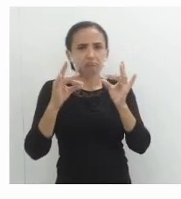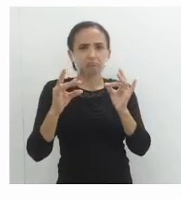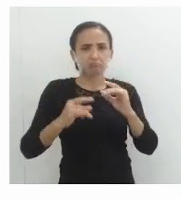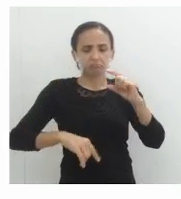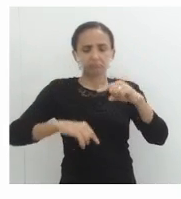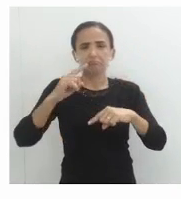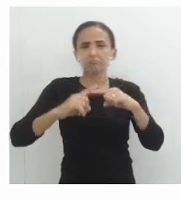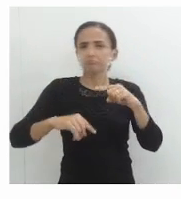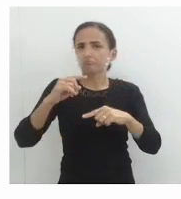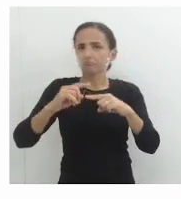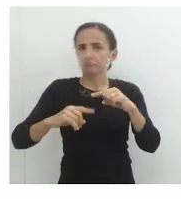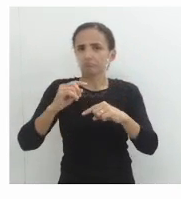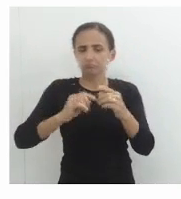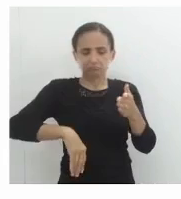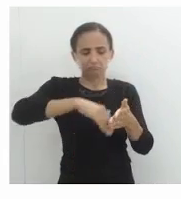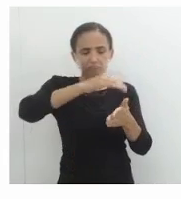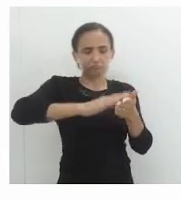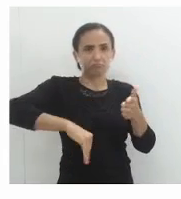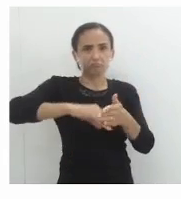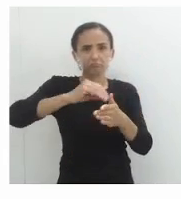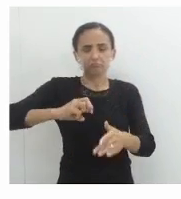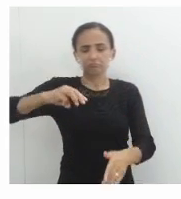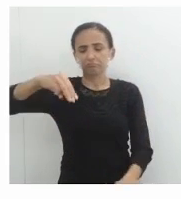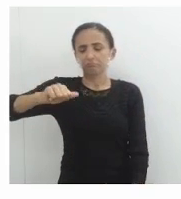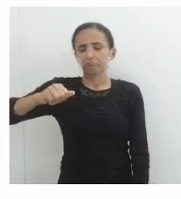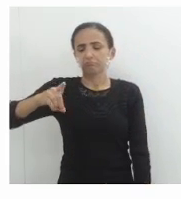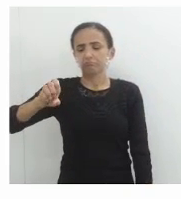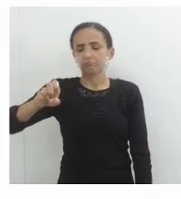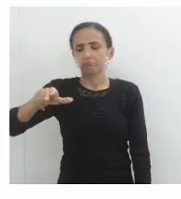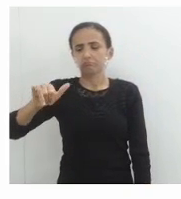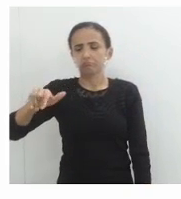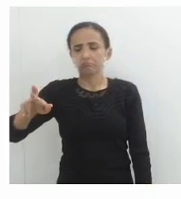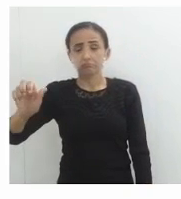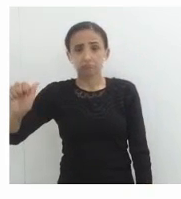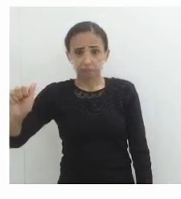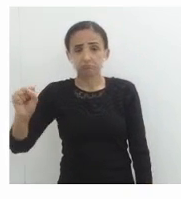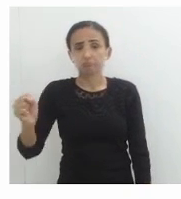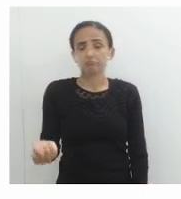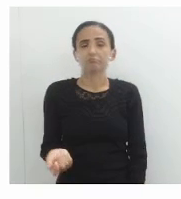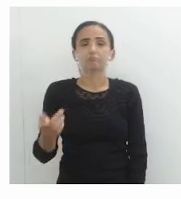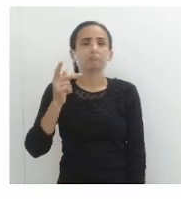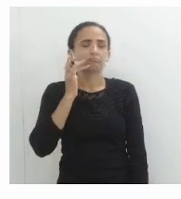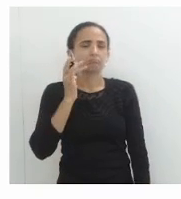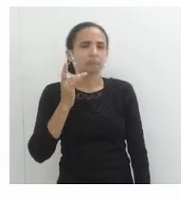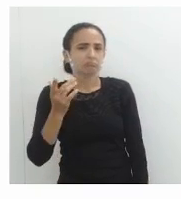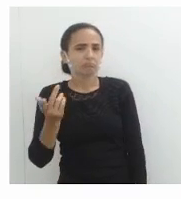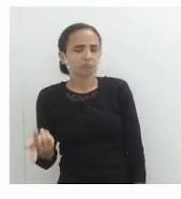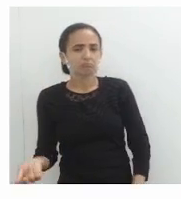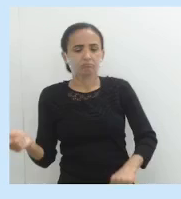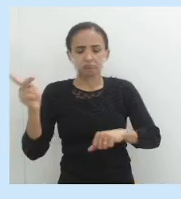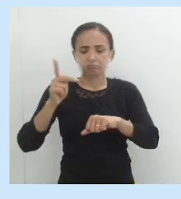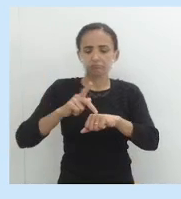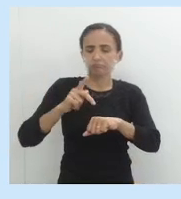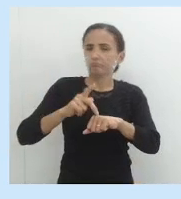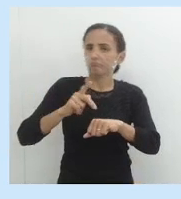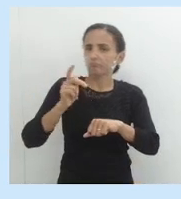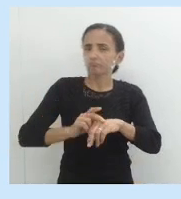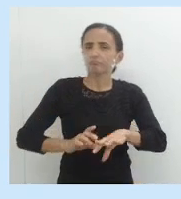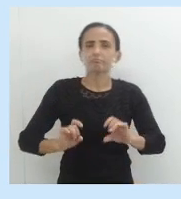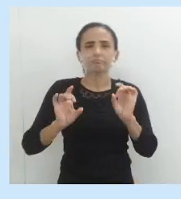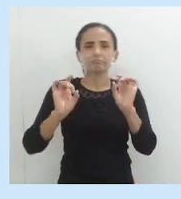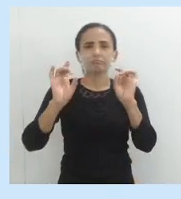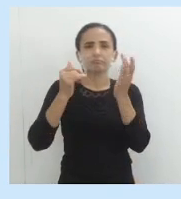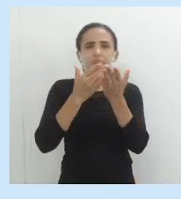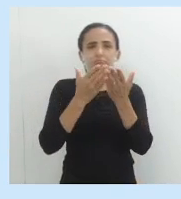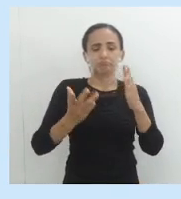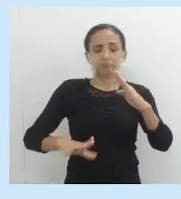materiais, madeiras, pedras preciosas, ouros das colônias. Então diziam que as igrejas barrocas nesse período